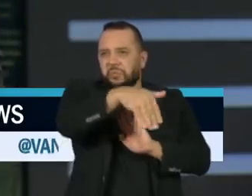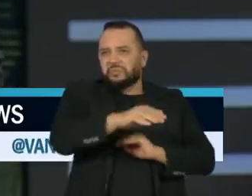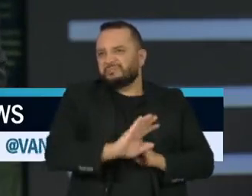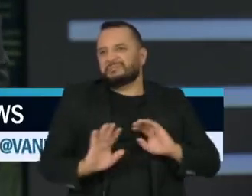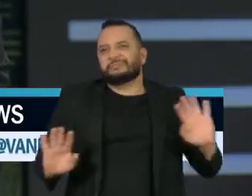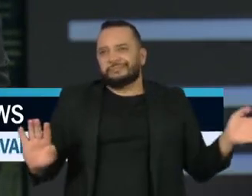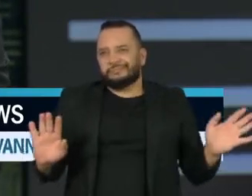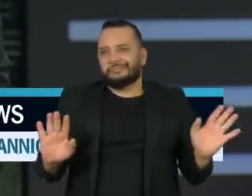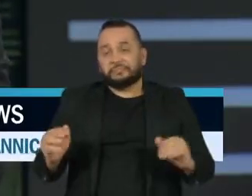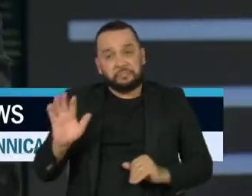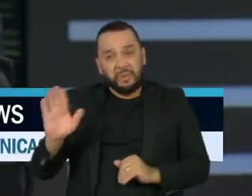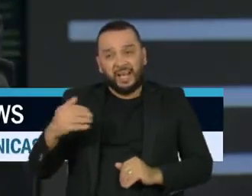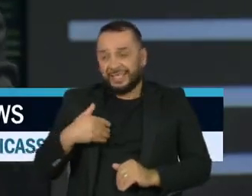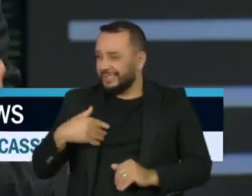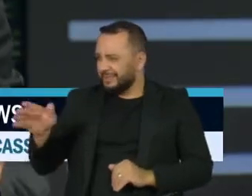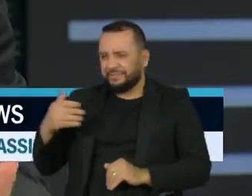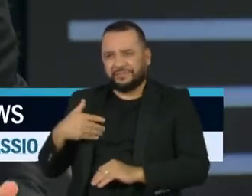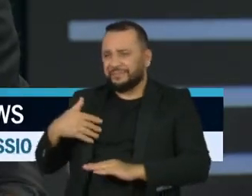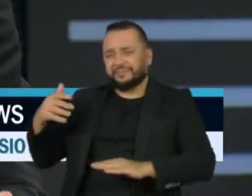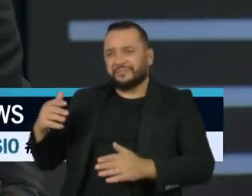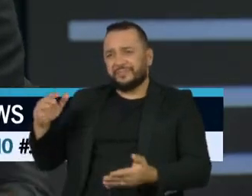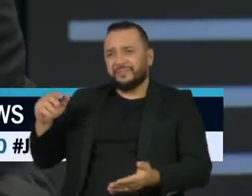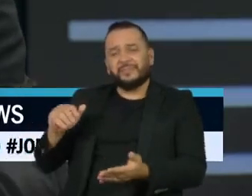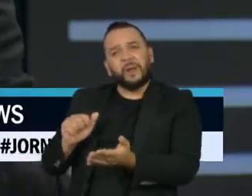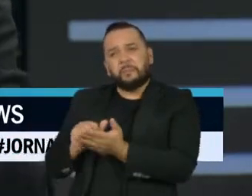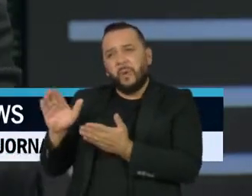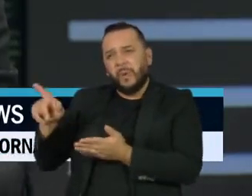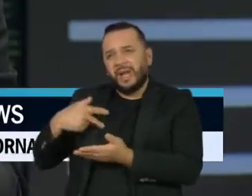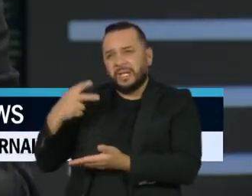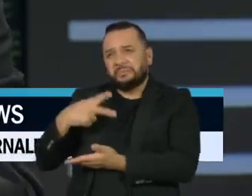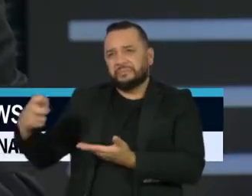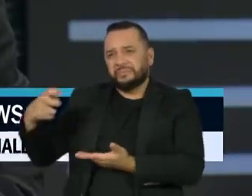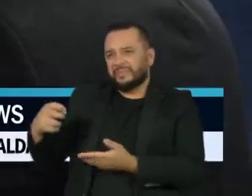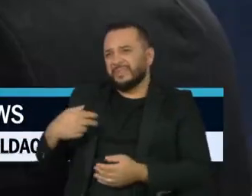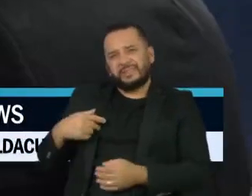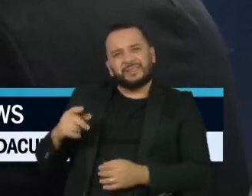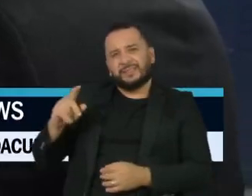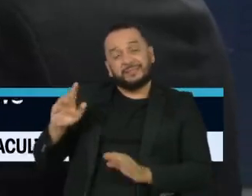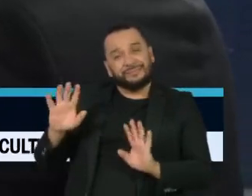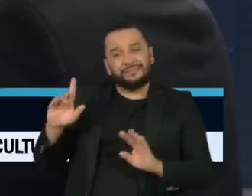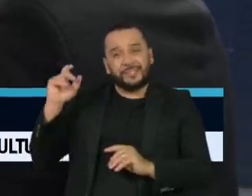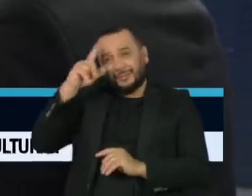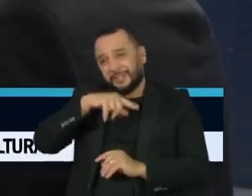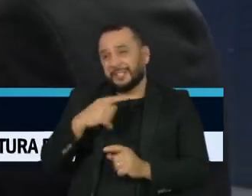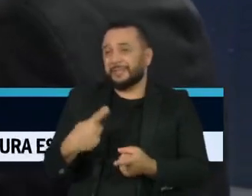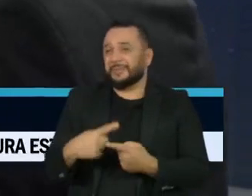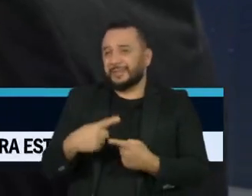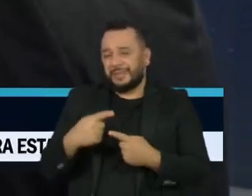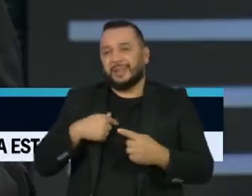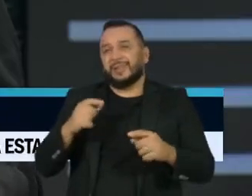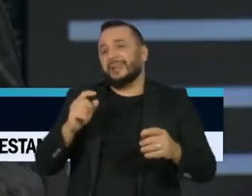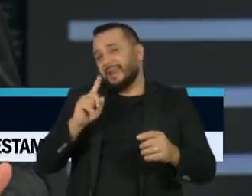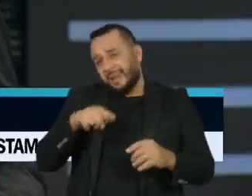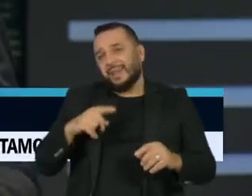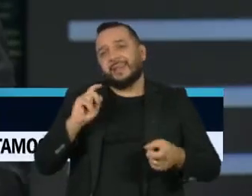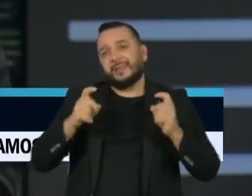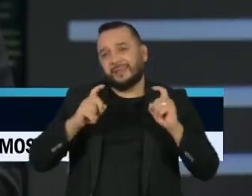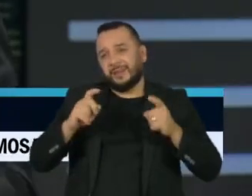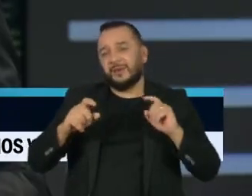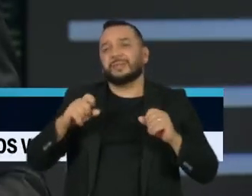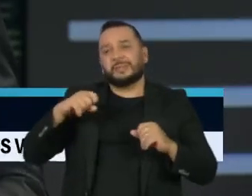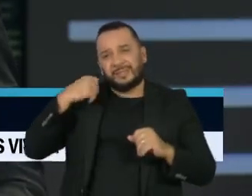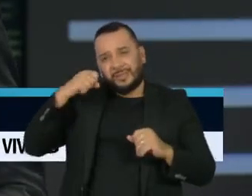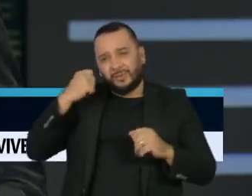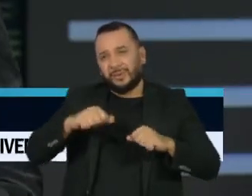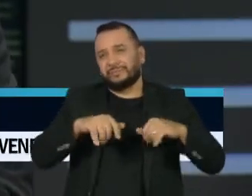Mas falar de cassação já são outros 500, né? Isso aí teria que passar pelo Senado Federal e não só nesse ano, como no próximo ano, é